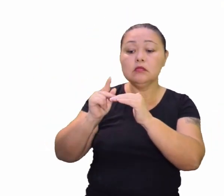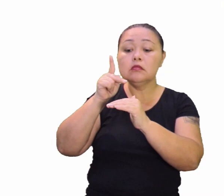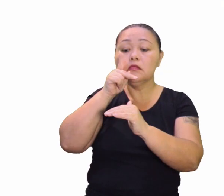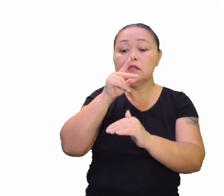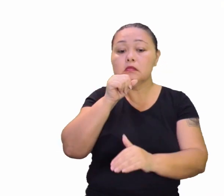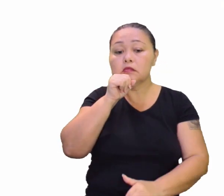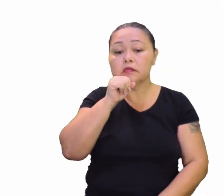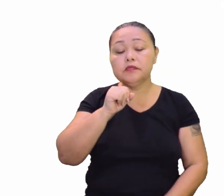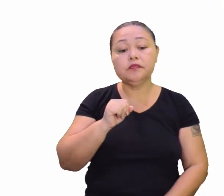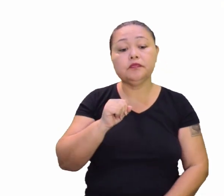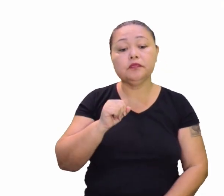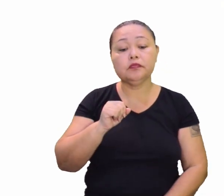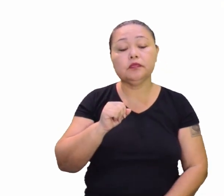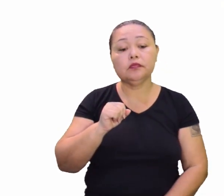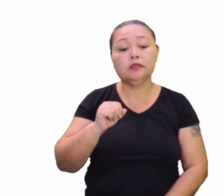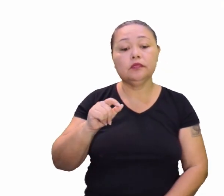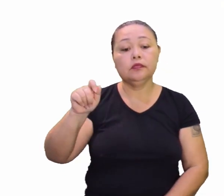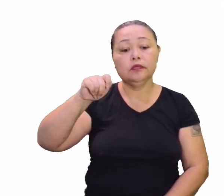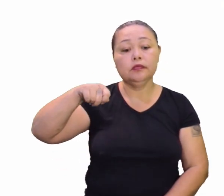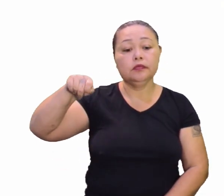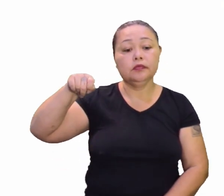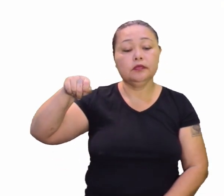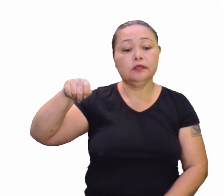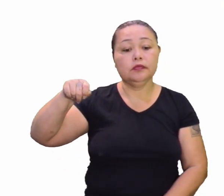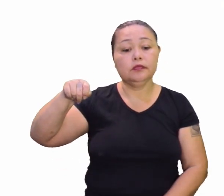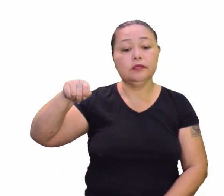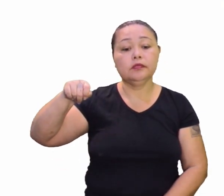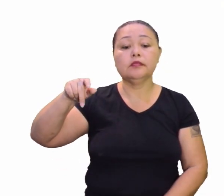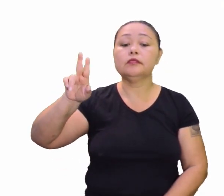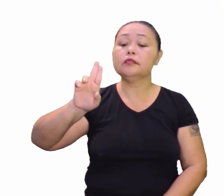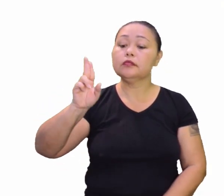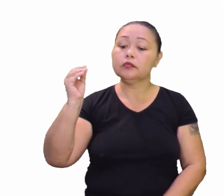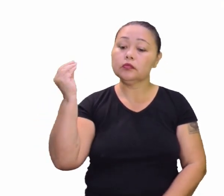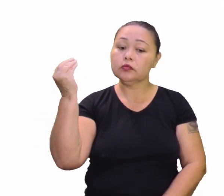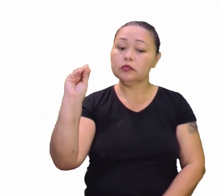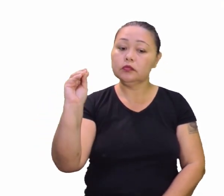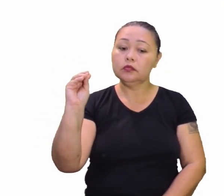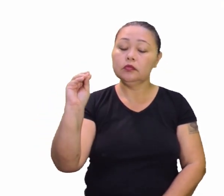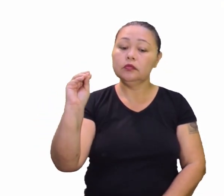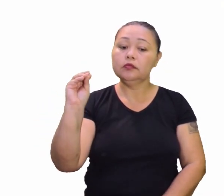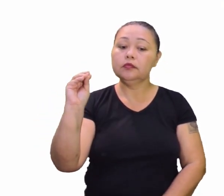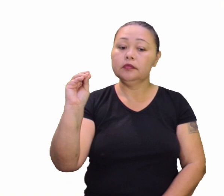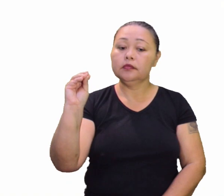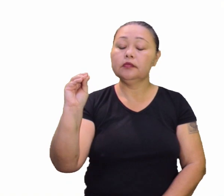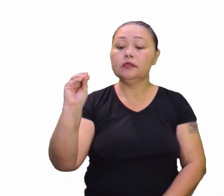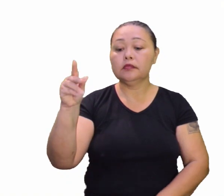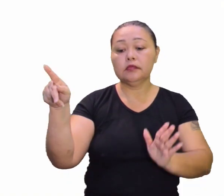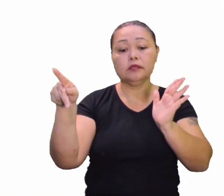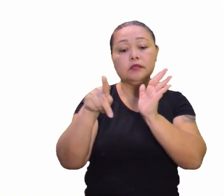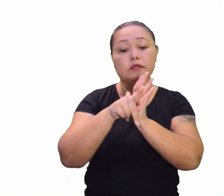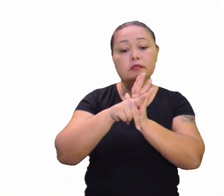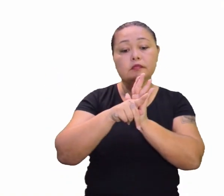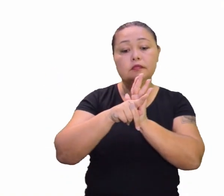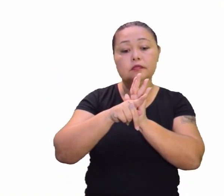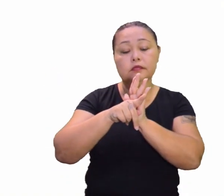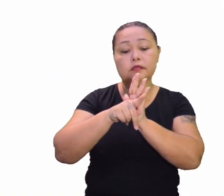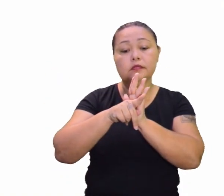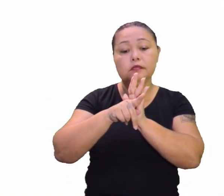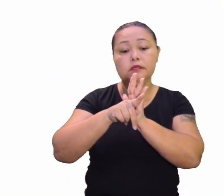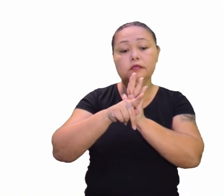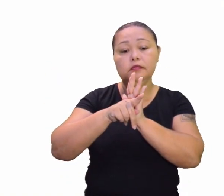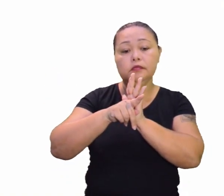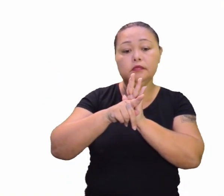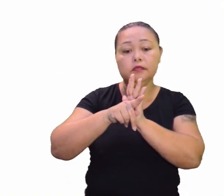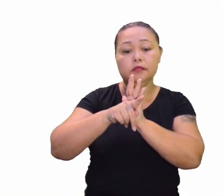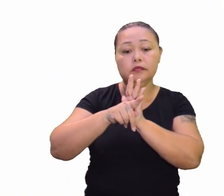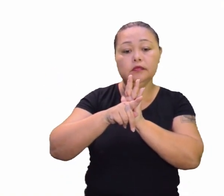Velho é essa região aqui. Eu vou até mudar Marca a cor. Marca aí, tá? Coloca. Porque o nome central está aqui, né? Mas a Aham. parte que pertencia ao Amazonas, Rogério, é